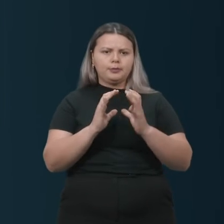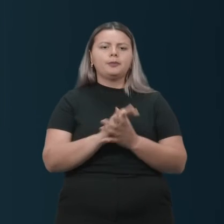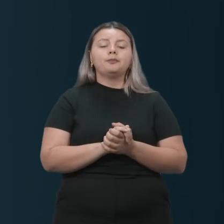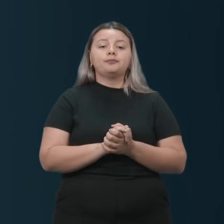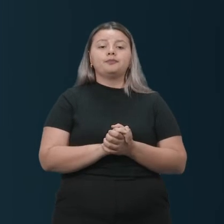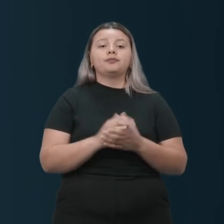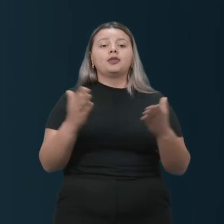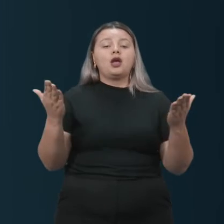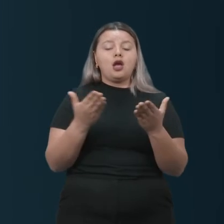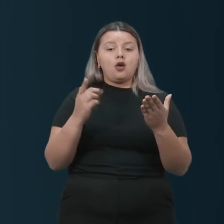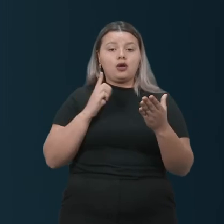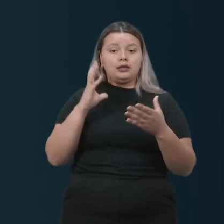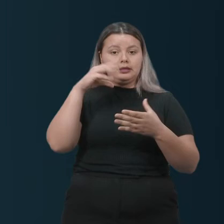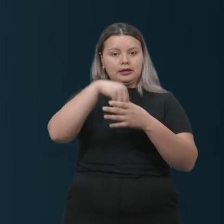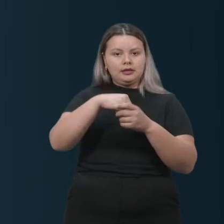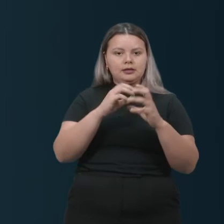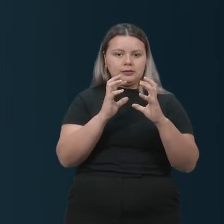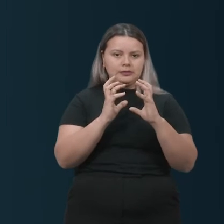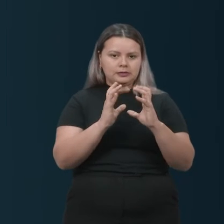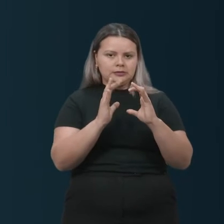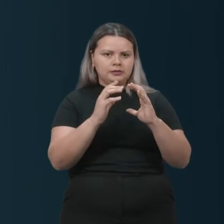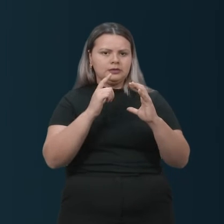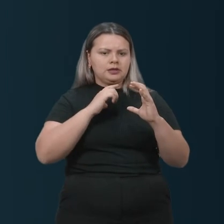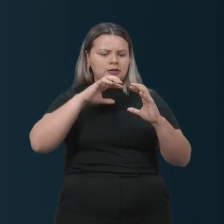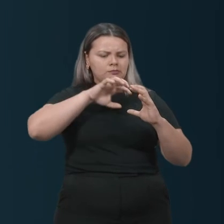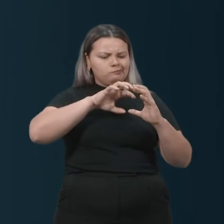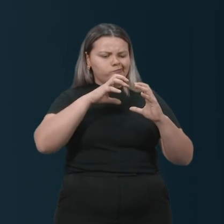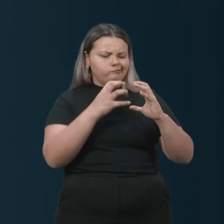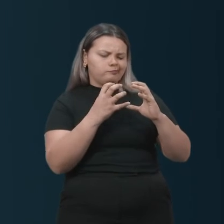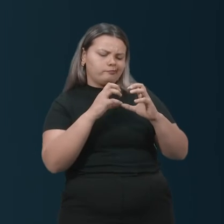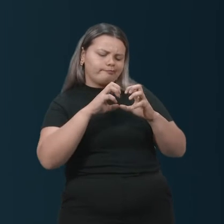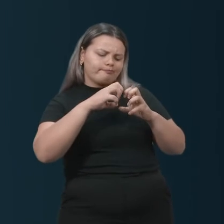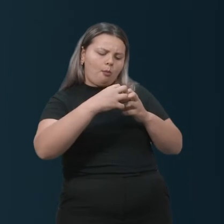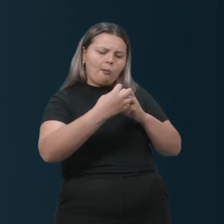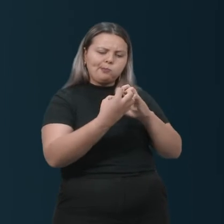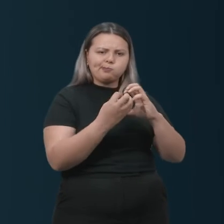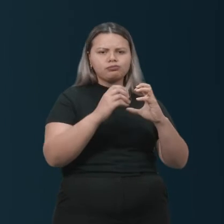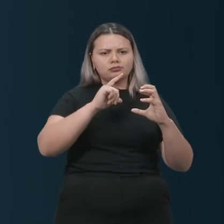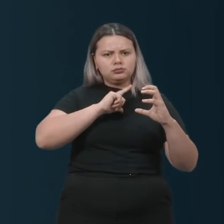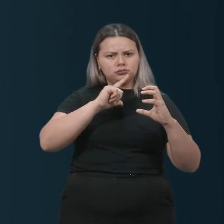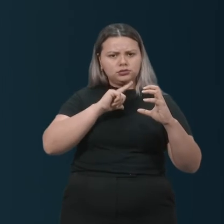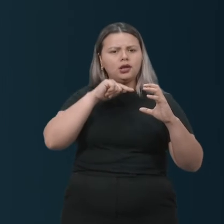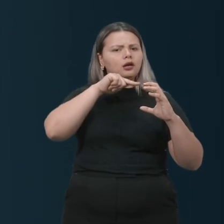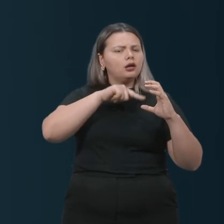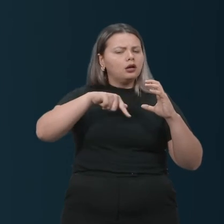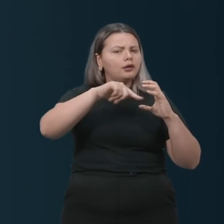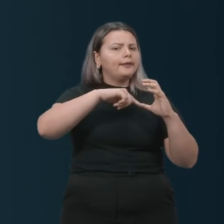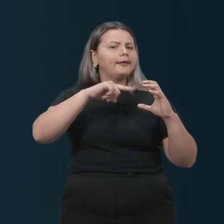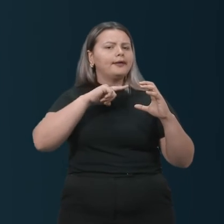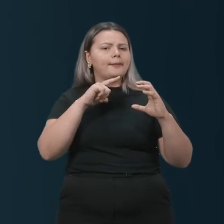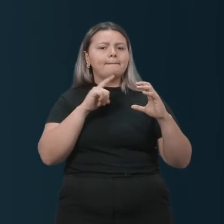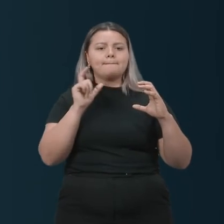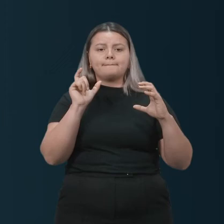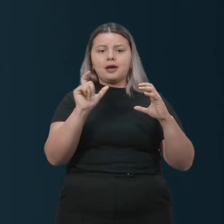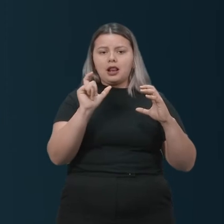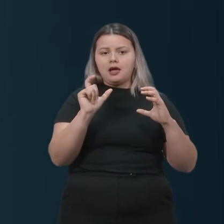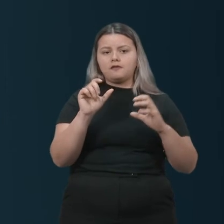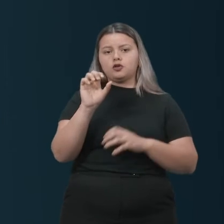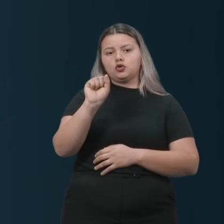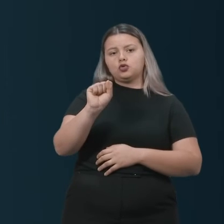no cérebro, além dessas porções mais superficiais, cheias de curva, a gente tem algumas porções chamadas